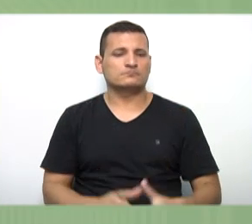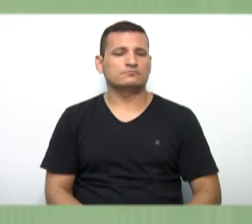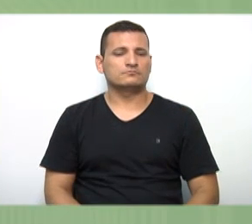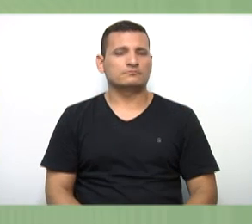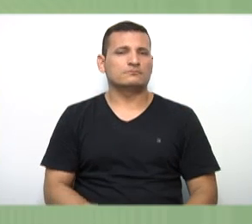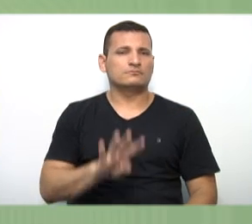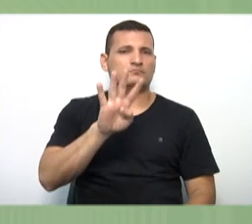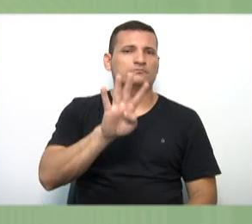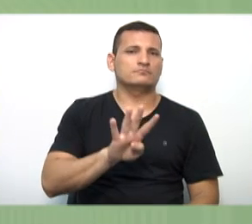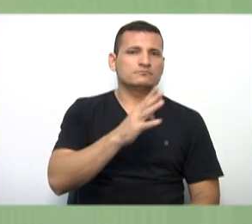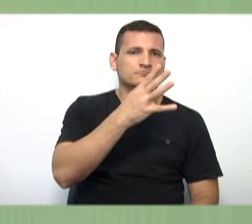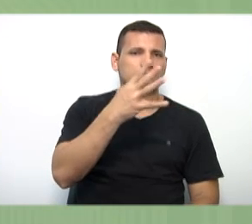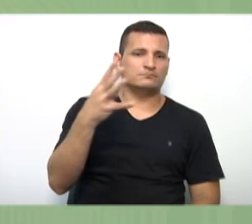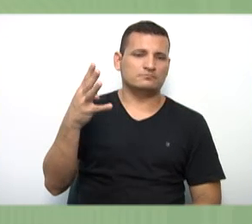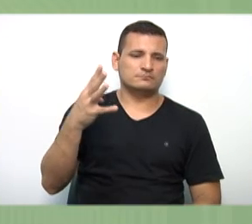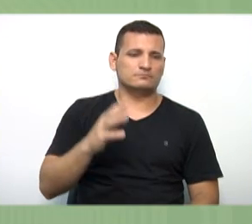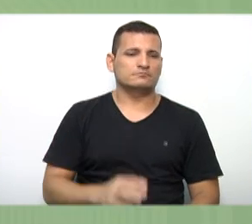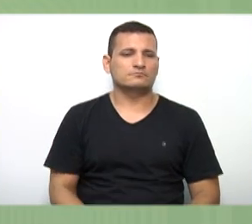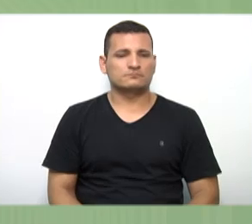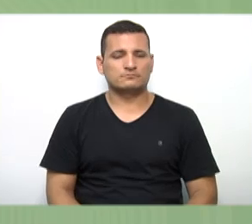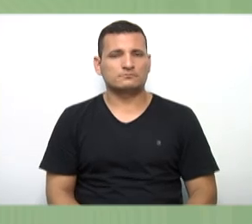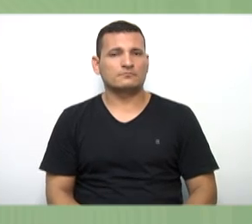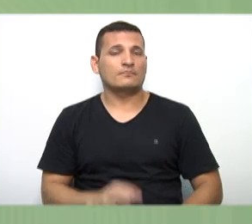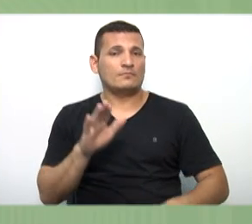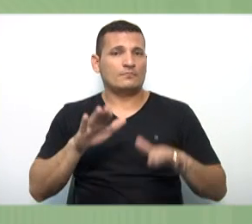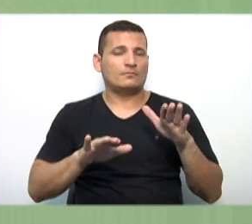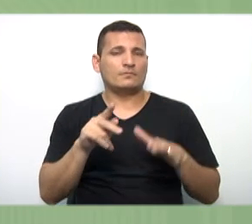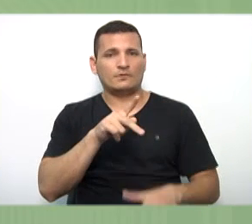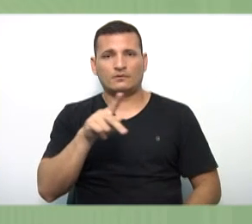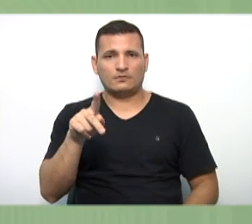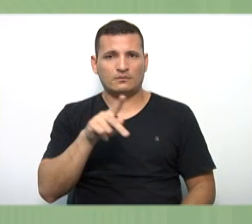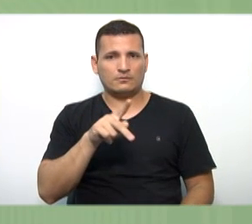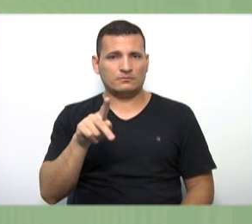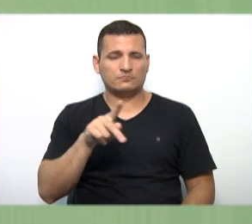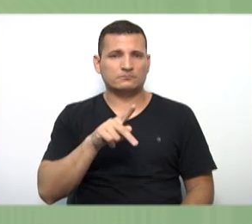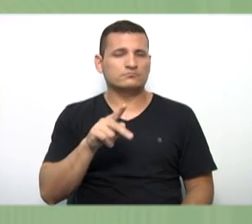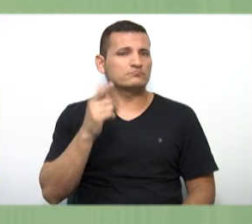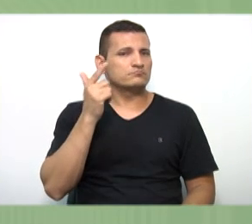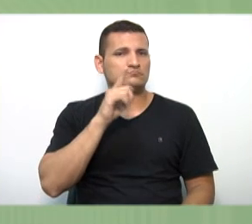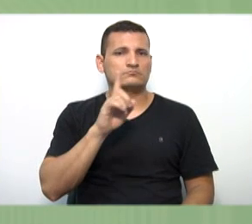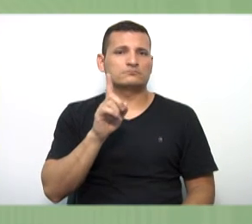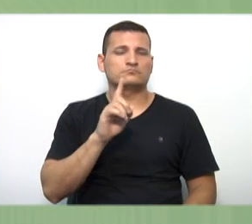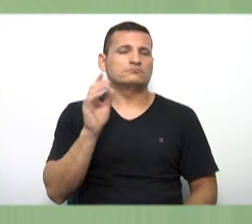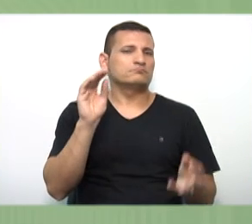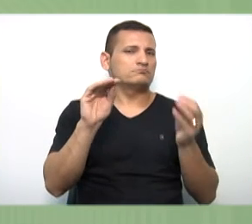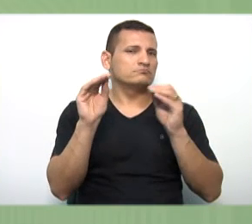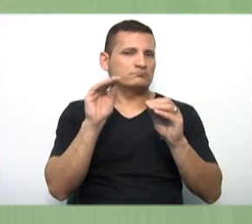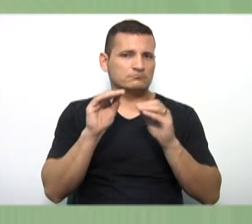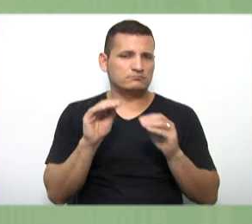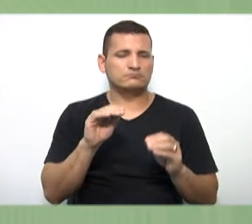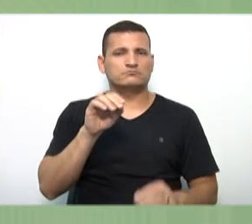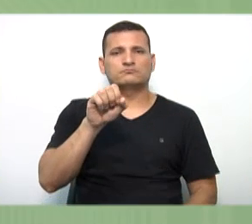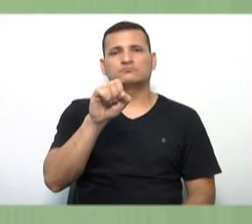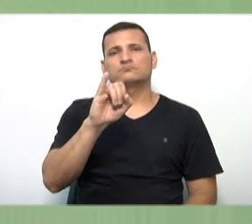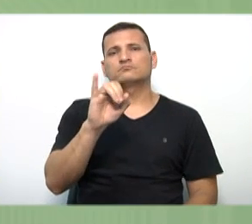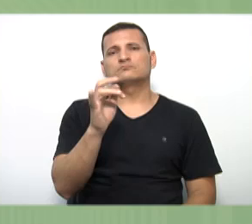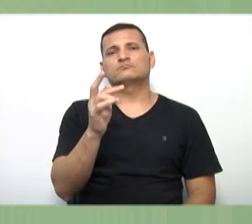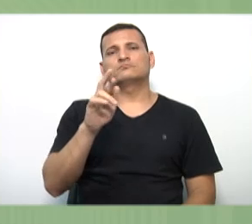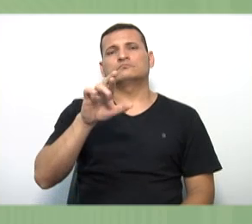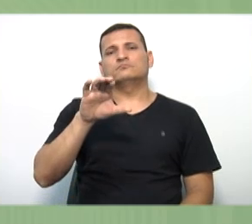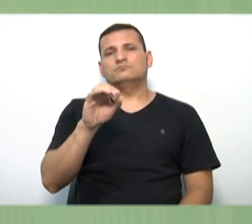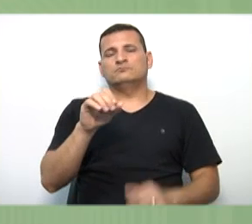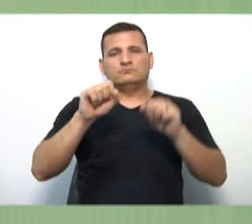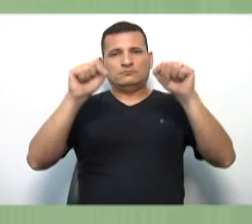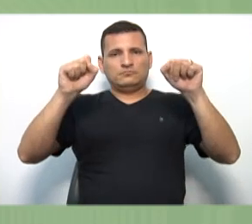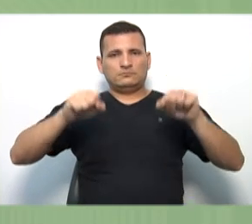à planilha. Muitas vezes os professores presenciais não vão conseguir inserir no cifro as notas de todos os alunos, mas